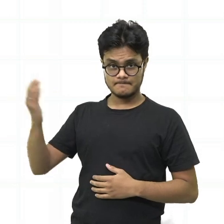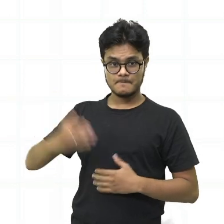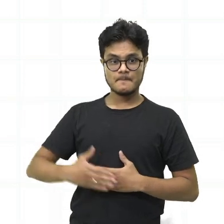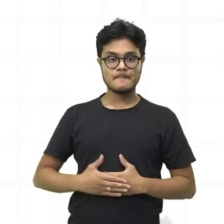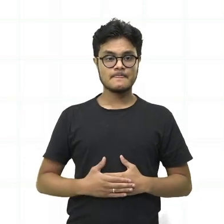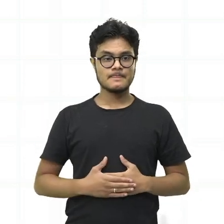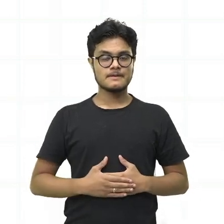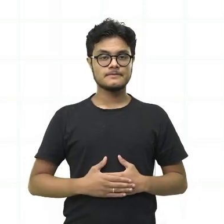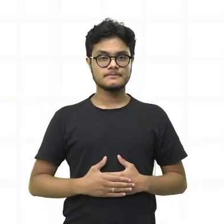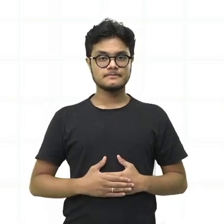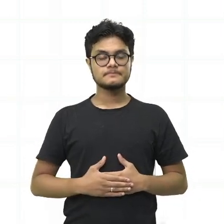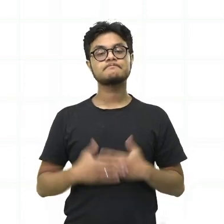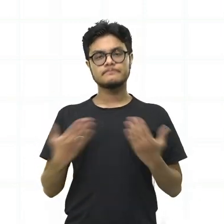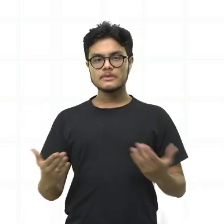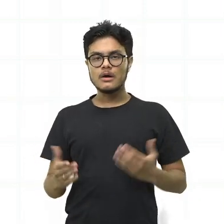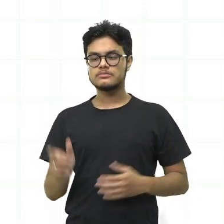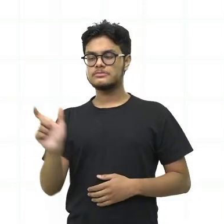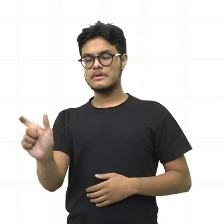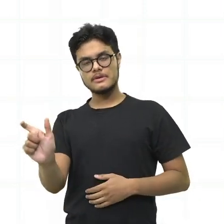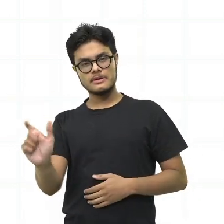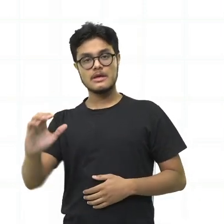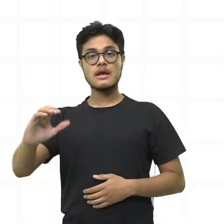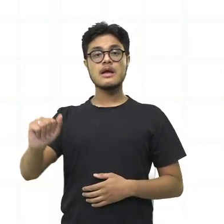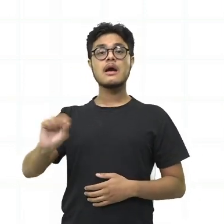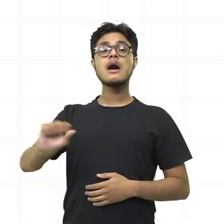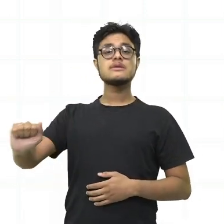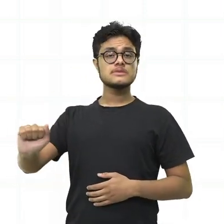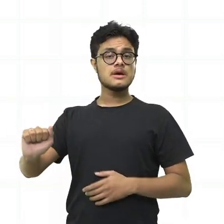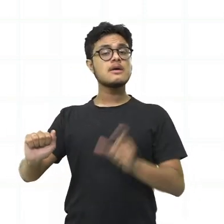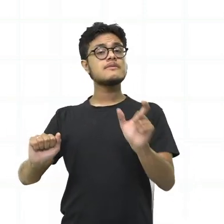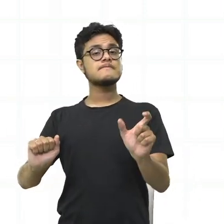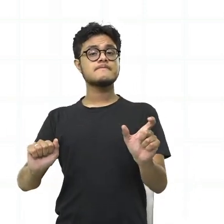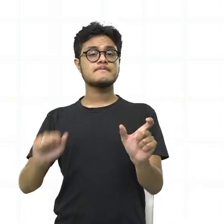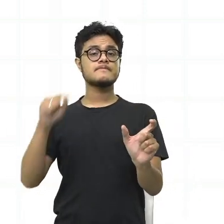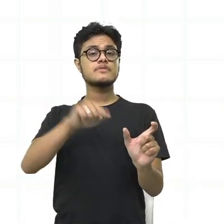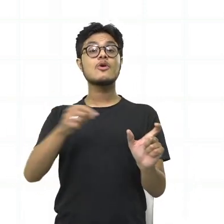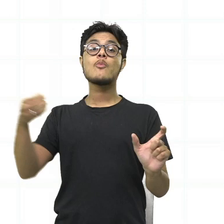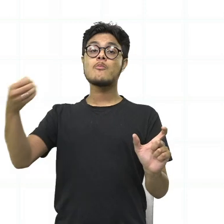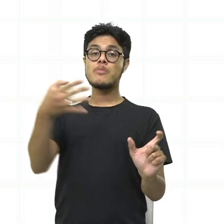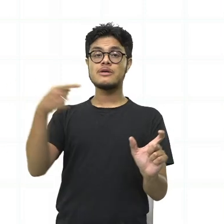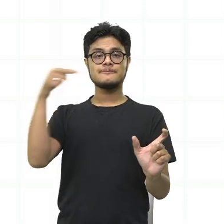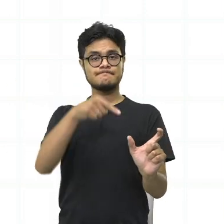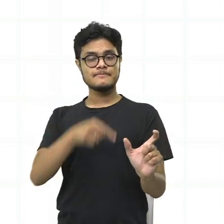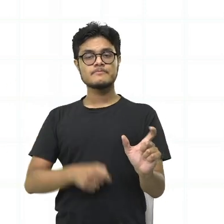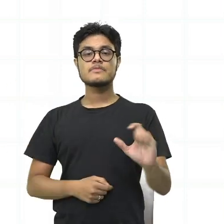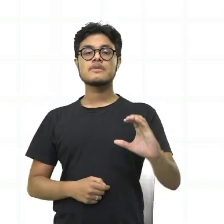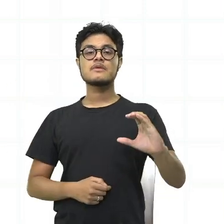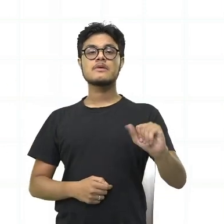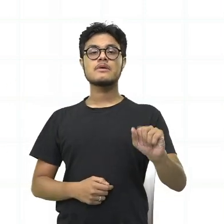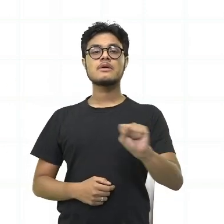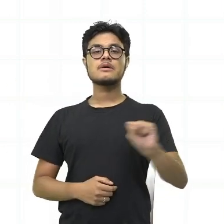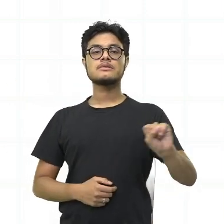É o caso de que nós vimos agora da palavra casa, né? A palavra casa, olha só.